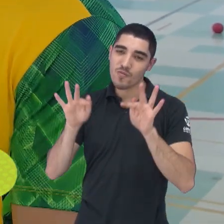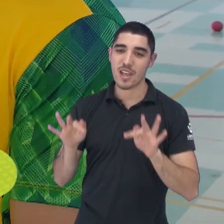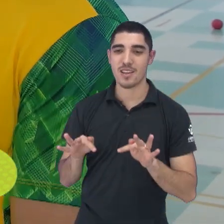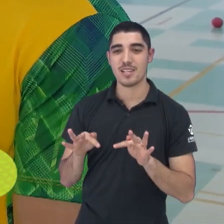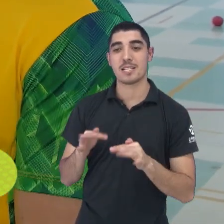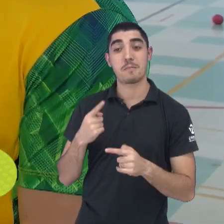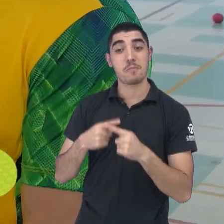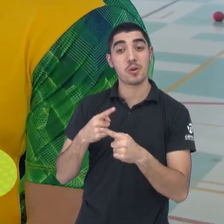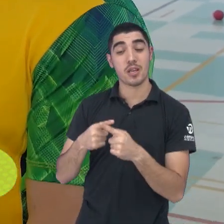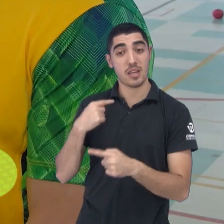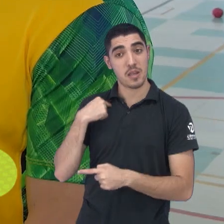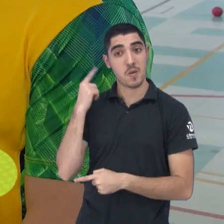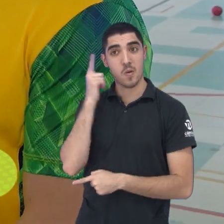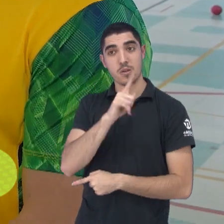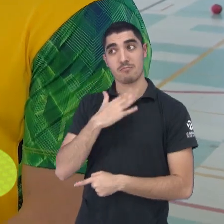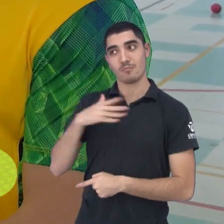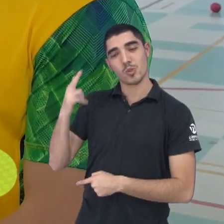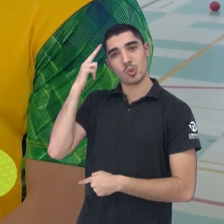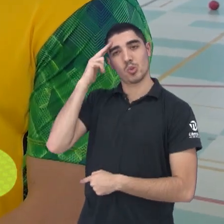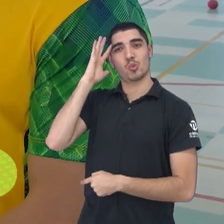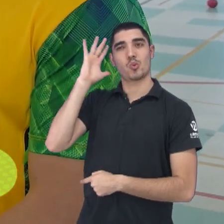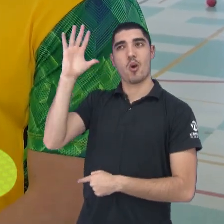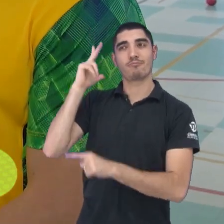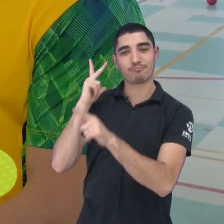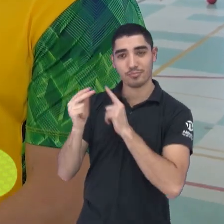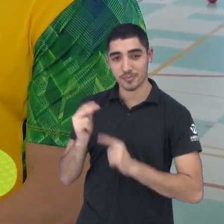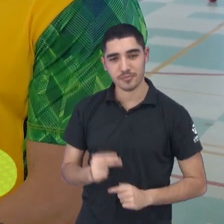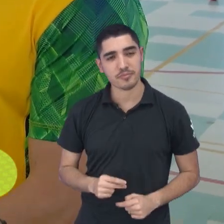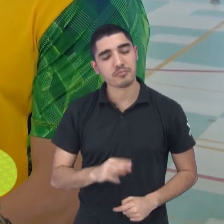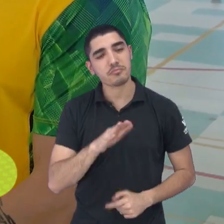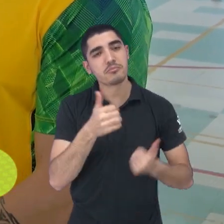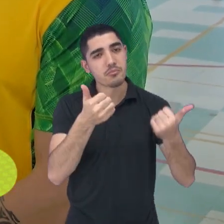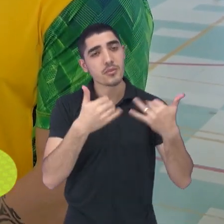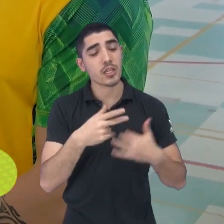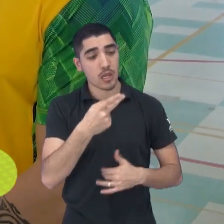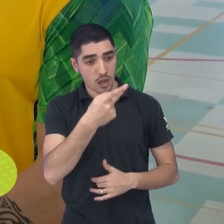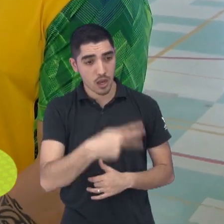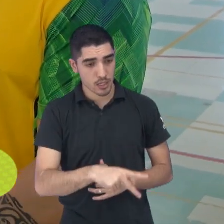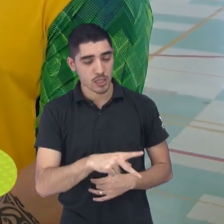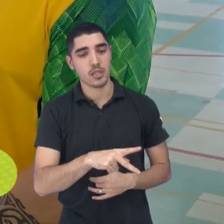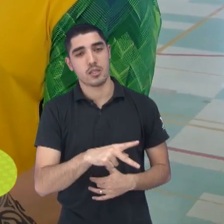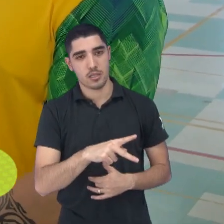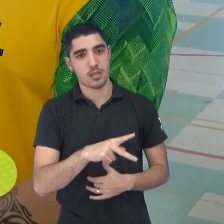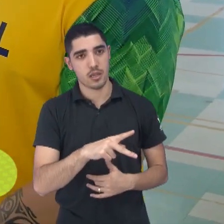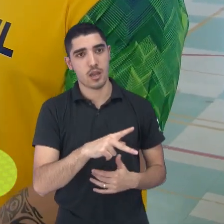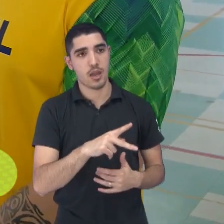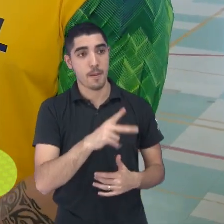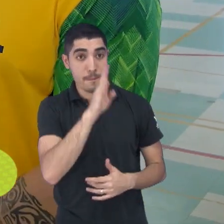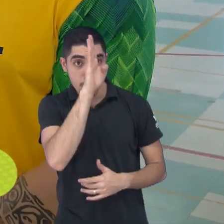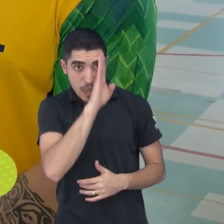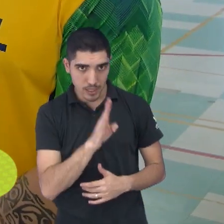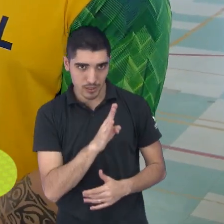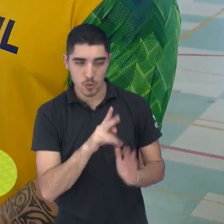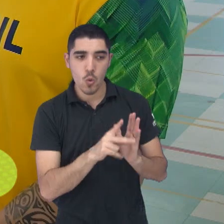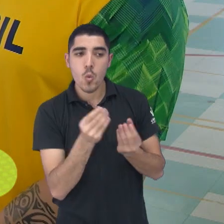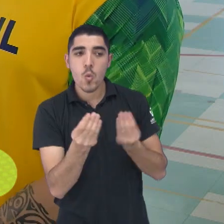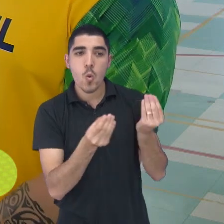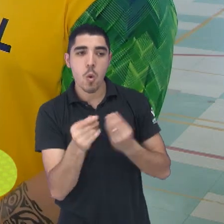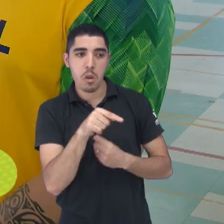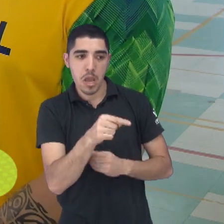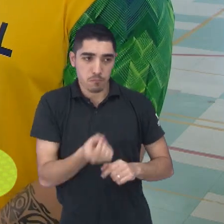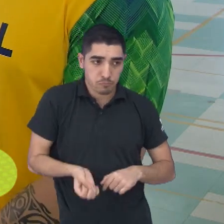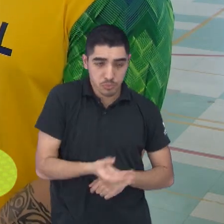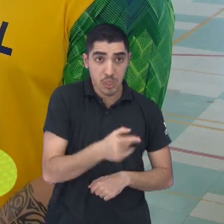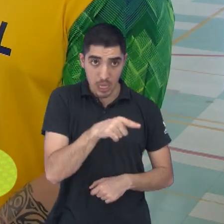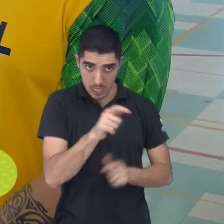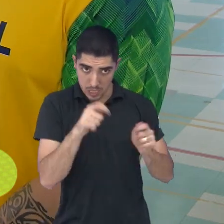né, concretizando um dos sonhos nossos. Fala pra gente como que tá o cenário da bocha paralímpica brasileira atualmente, né? É uma das